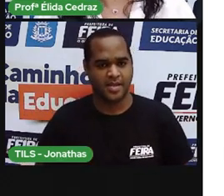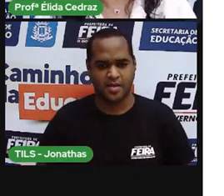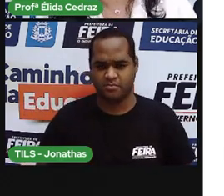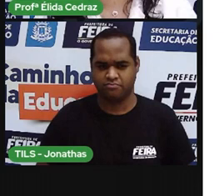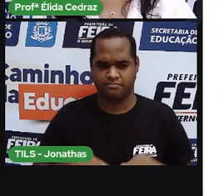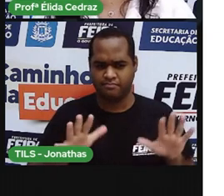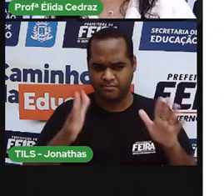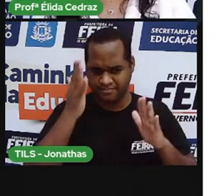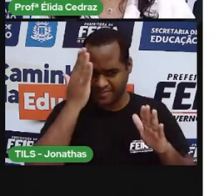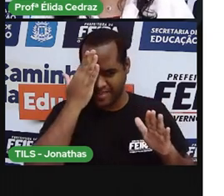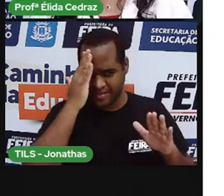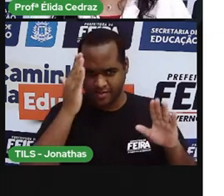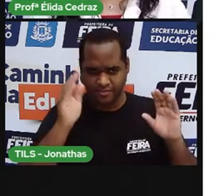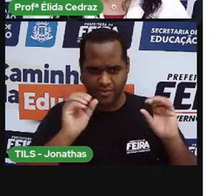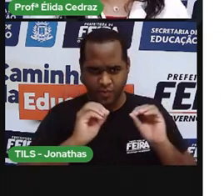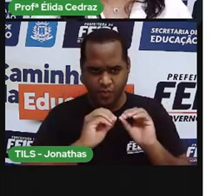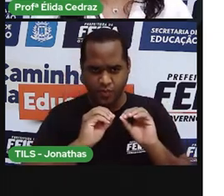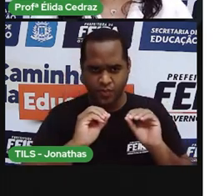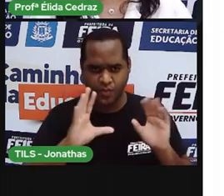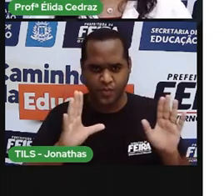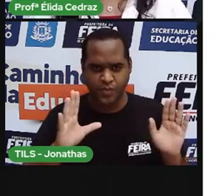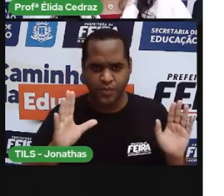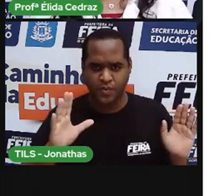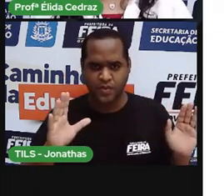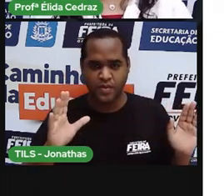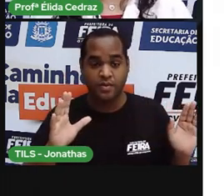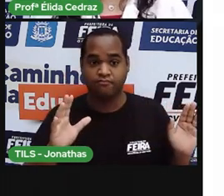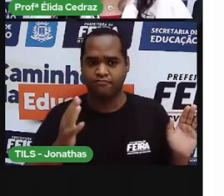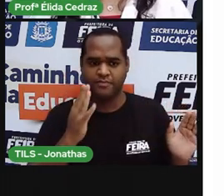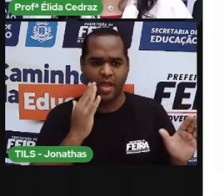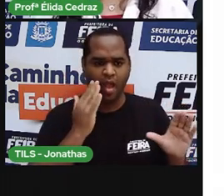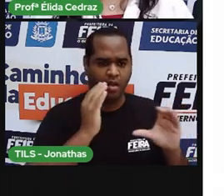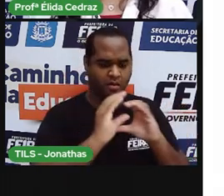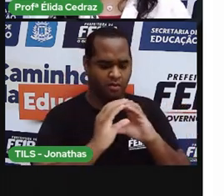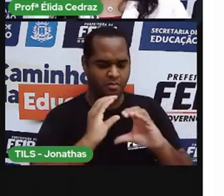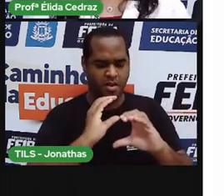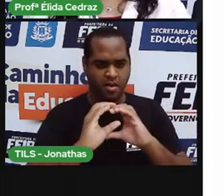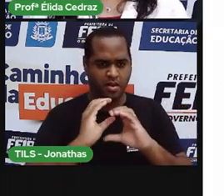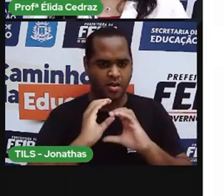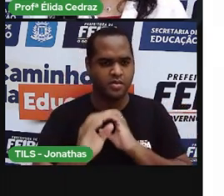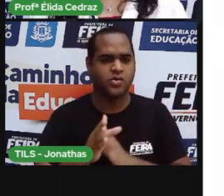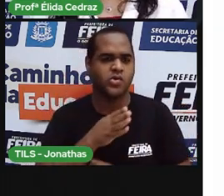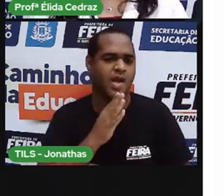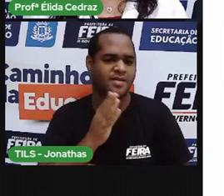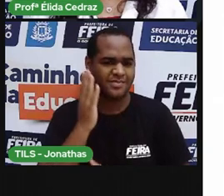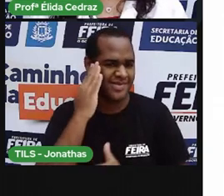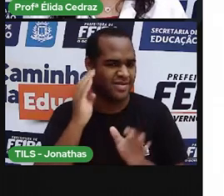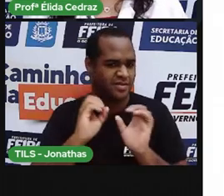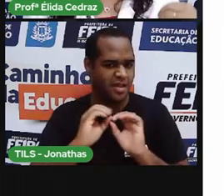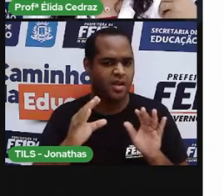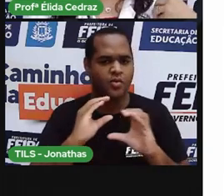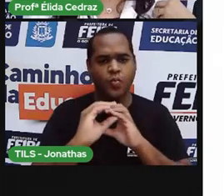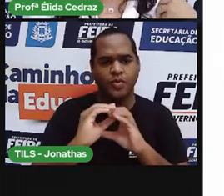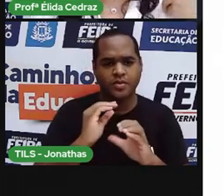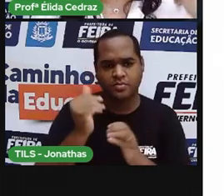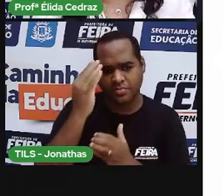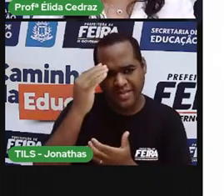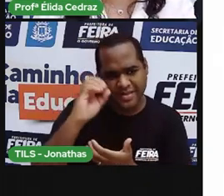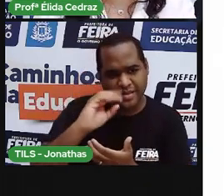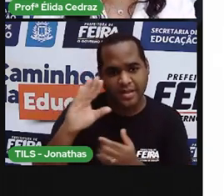como entender e se comunicar, a gente tem como fazer quem